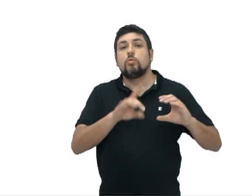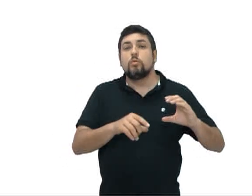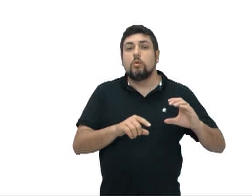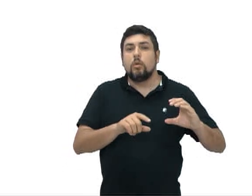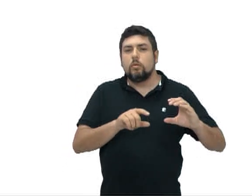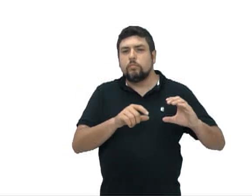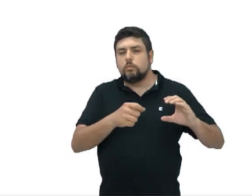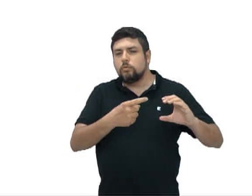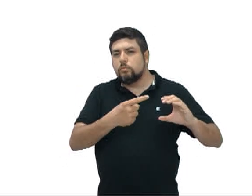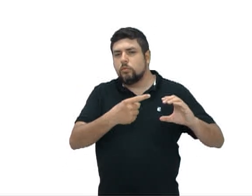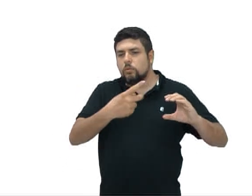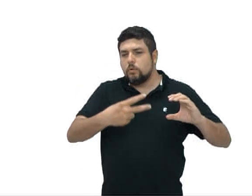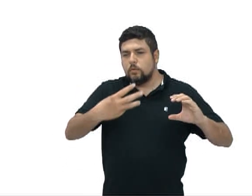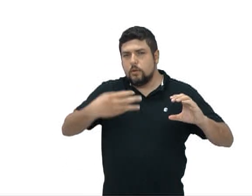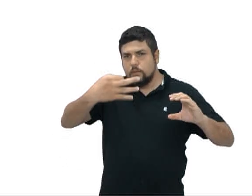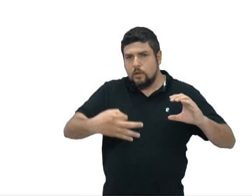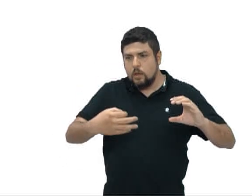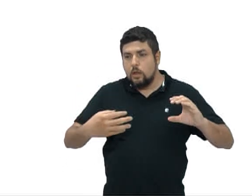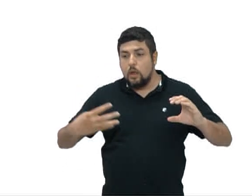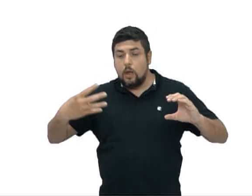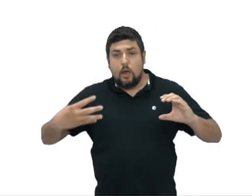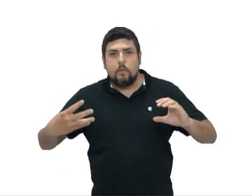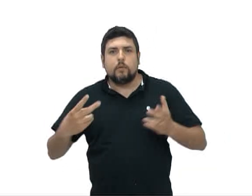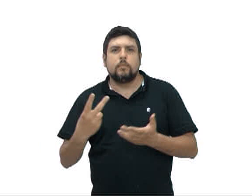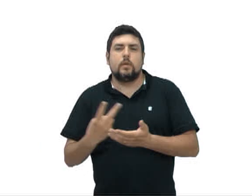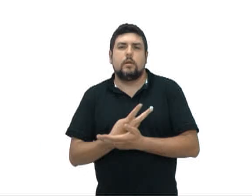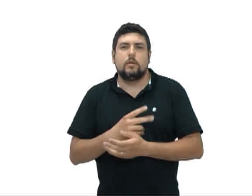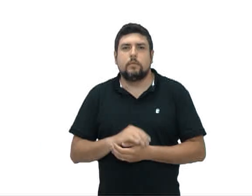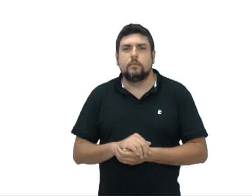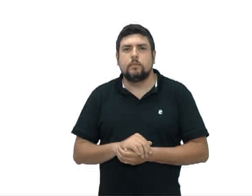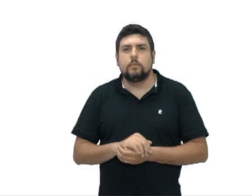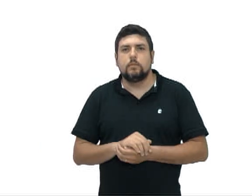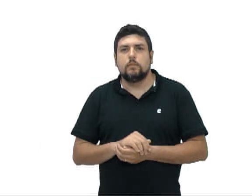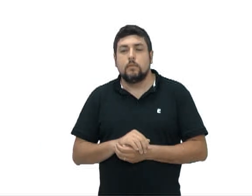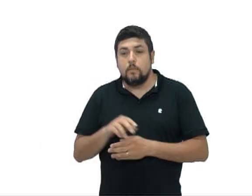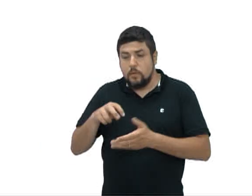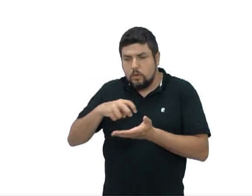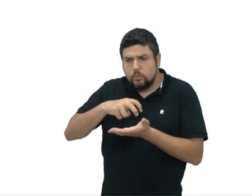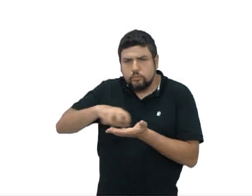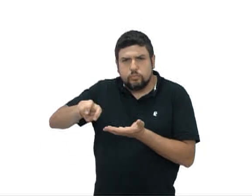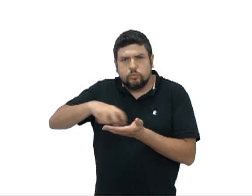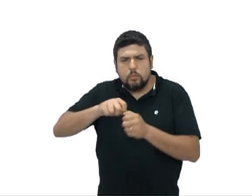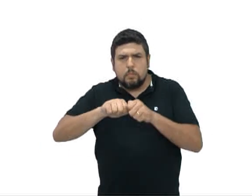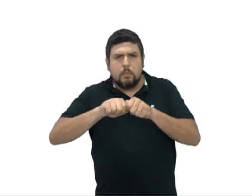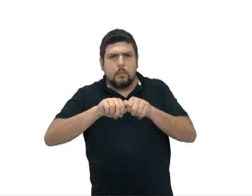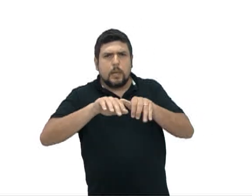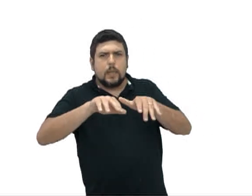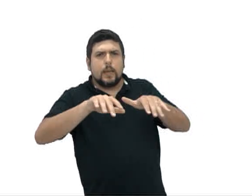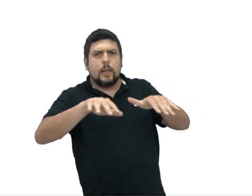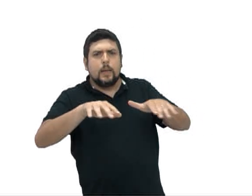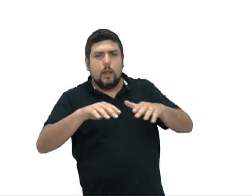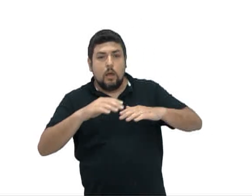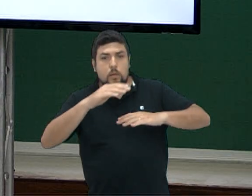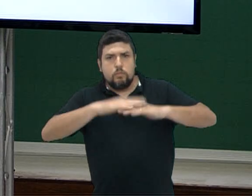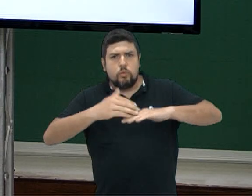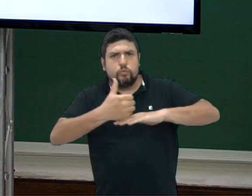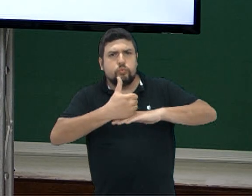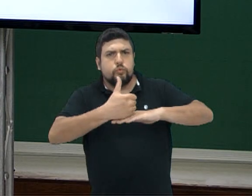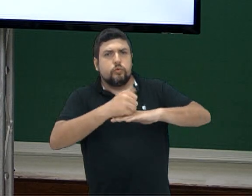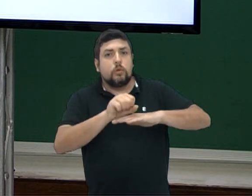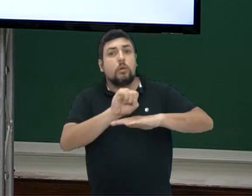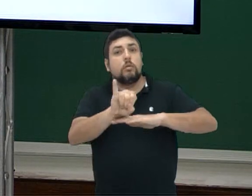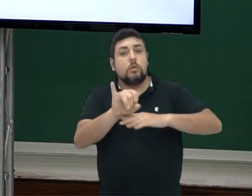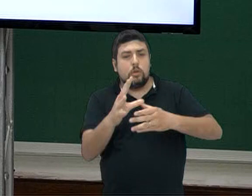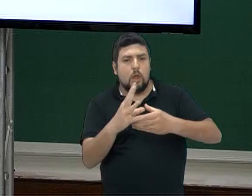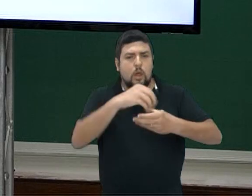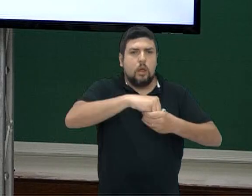não é correta. Por quê? O que está falando aqui? Mesmo com sua popularização, o skate somente se tornou um esporte profissional com a sua